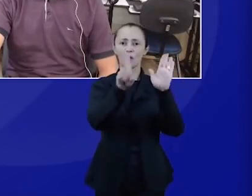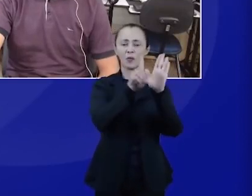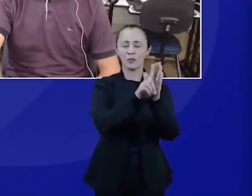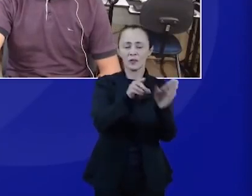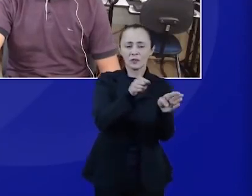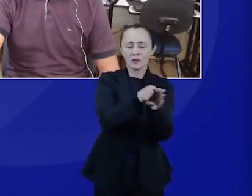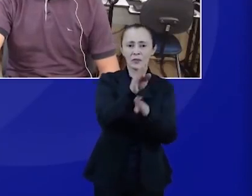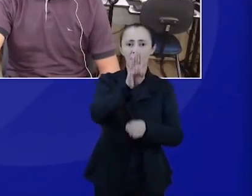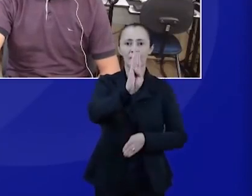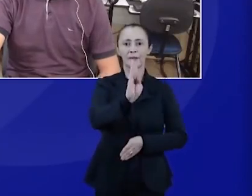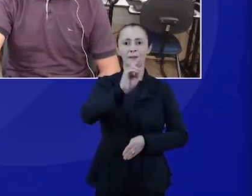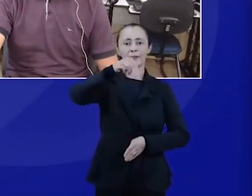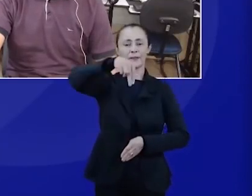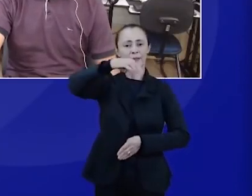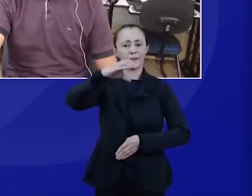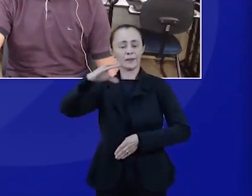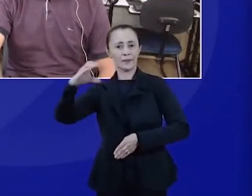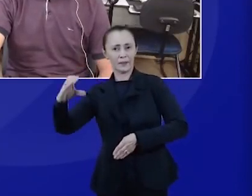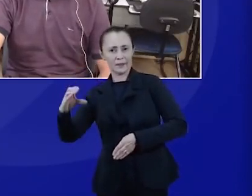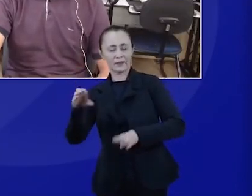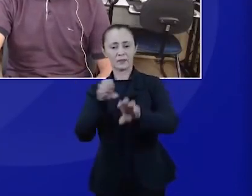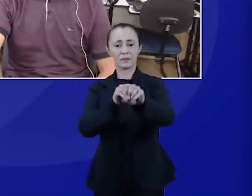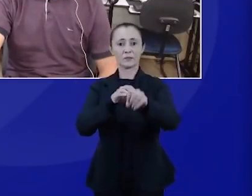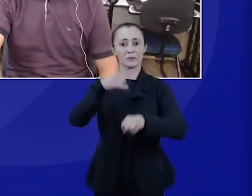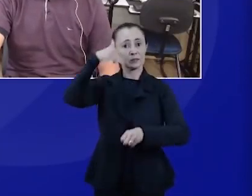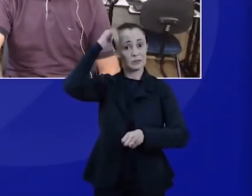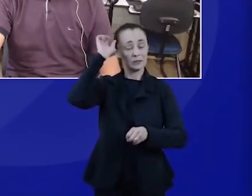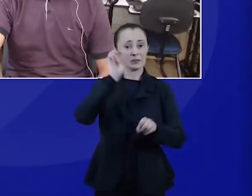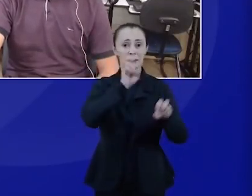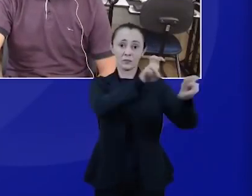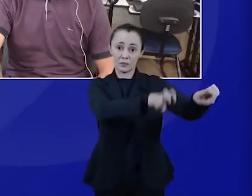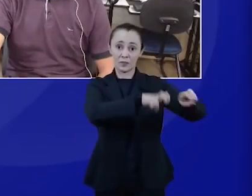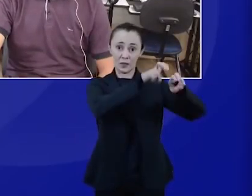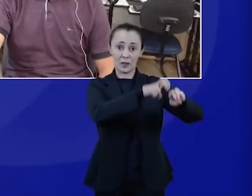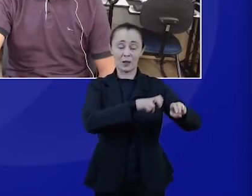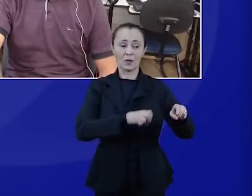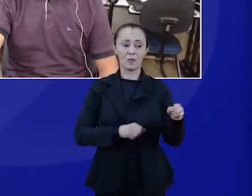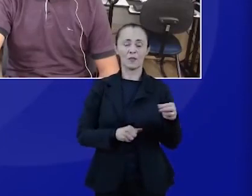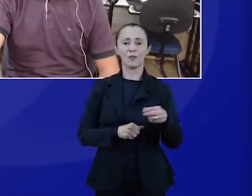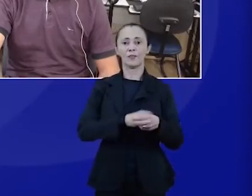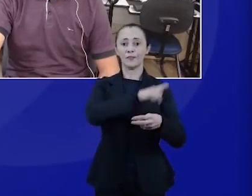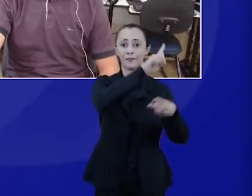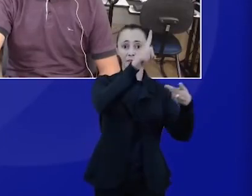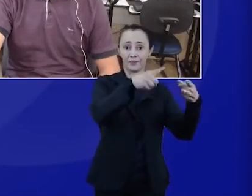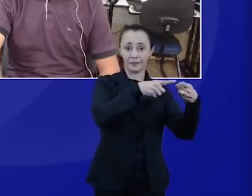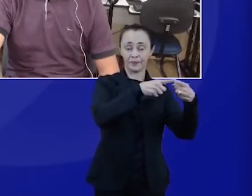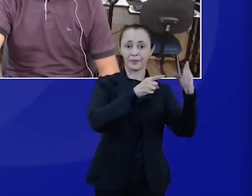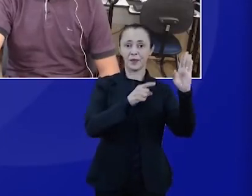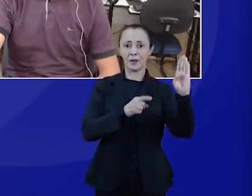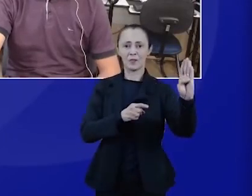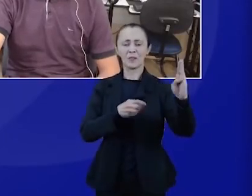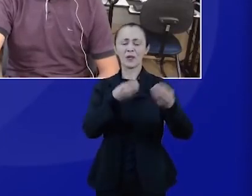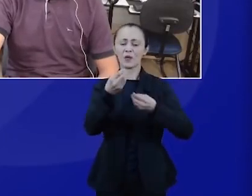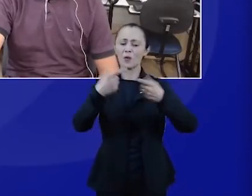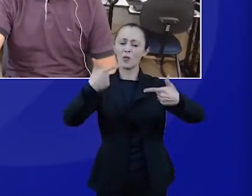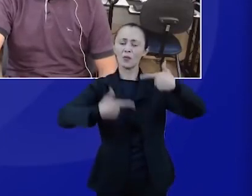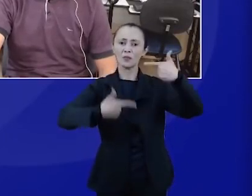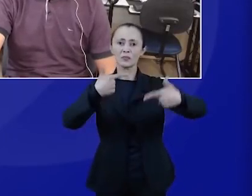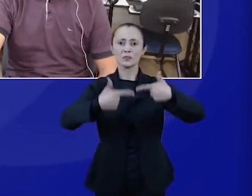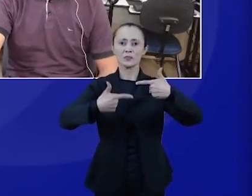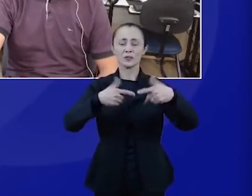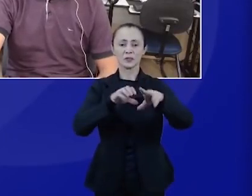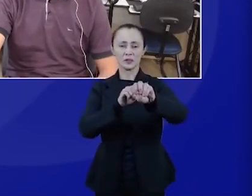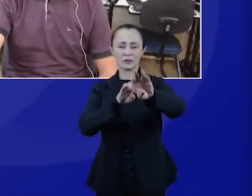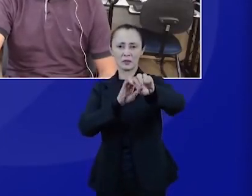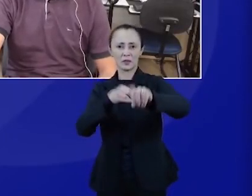da BNCC da educação do campo. Tópico B, e referenciais para uma política nacional da educação do campo,